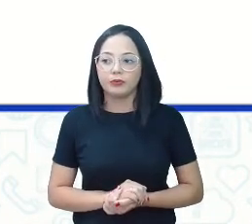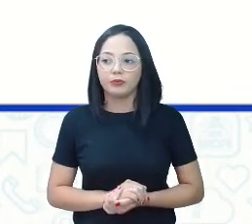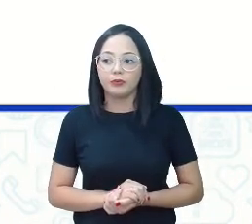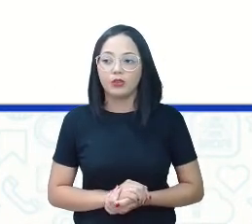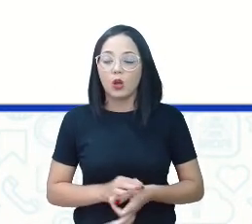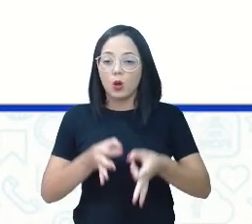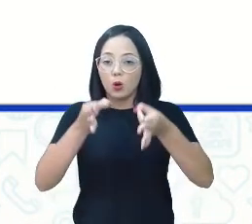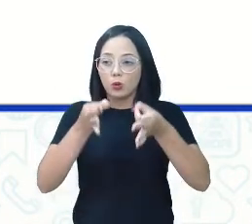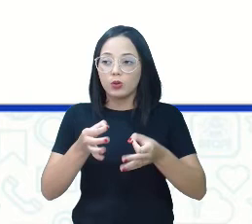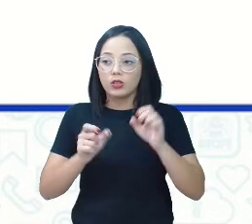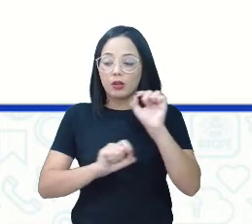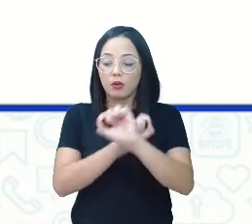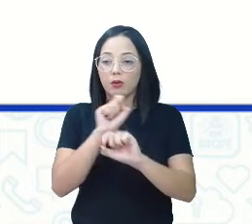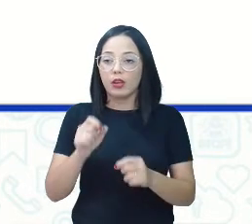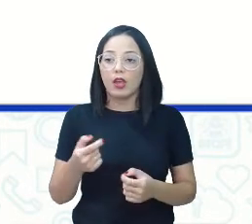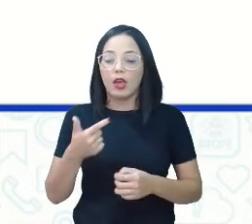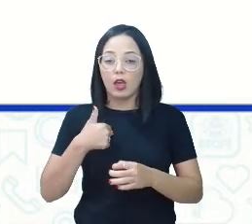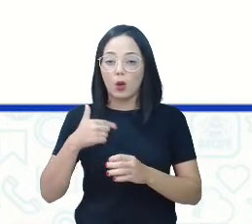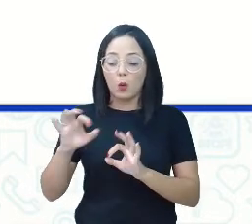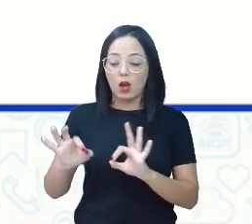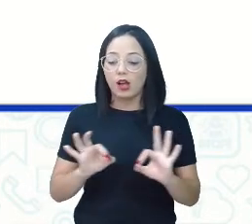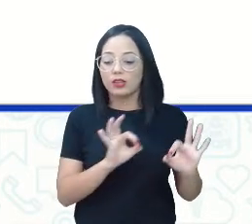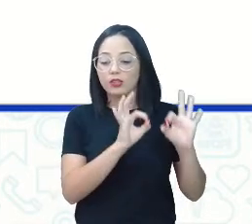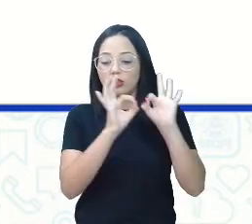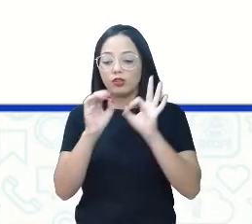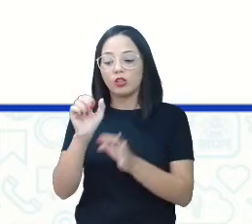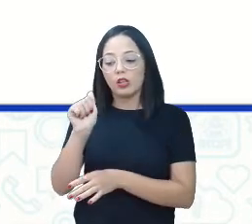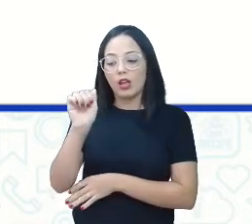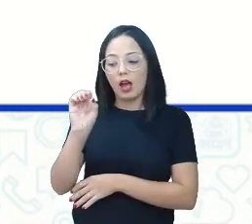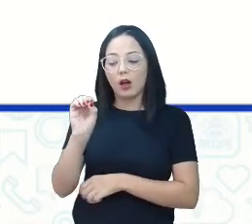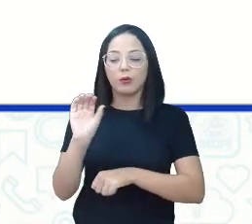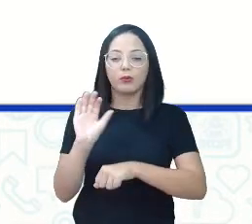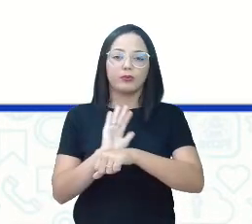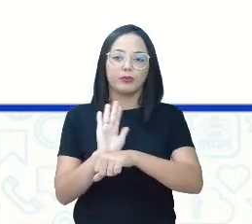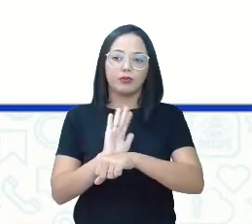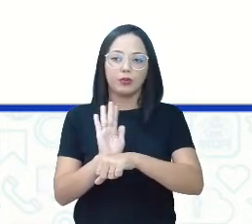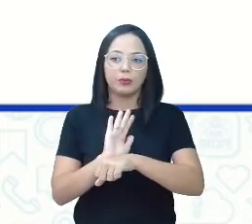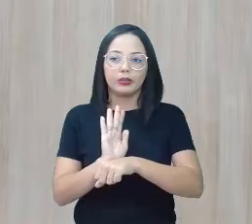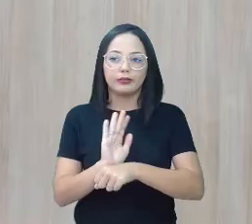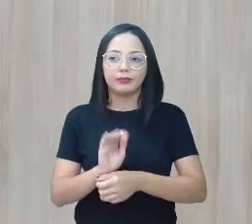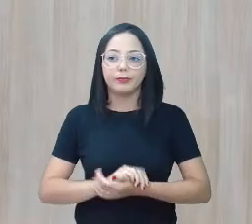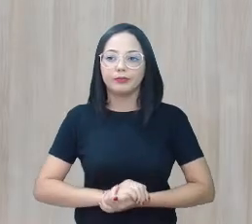A forma correta de falar é assistir ao filme.